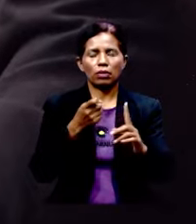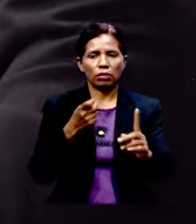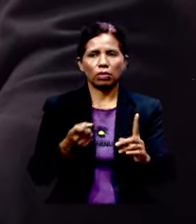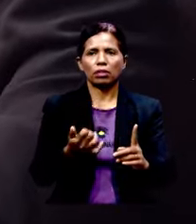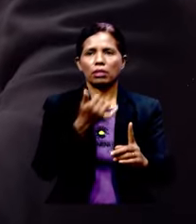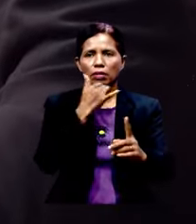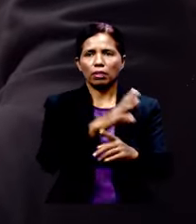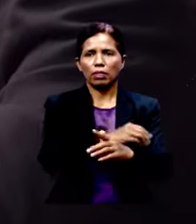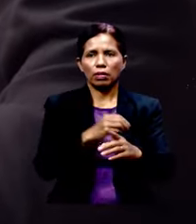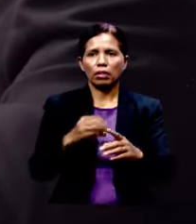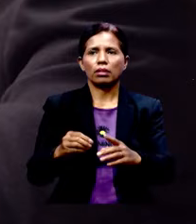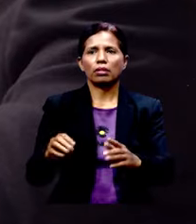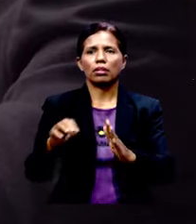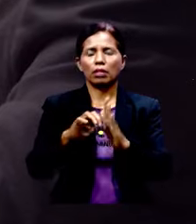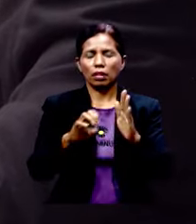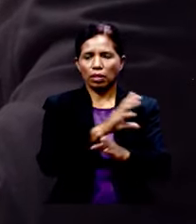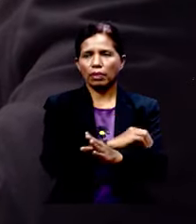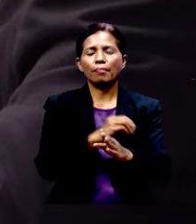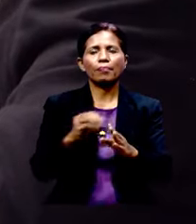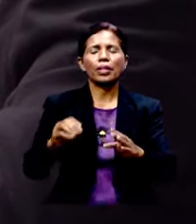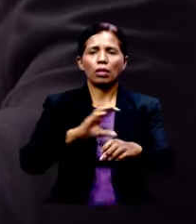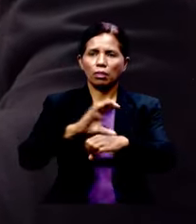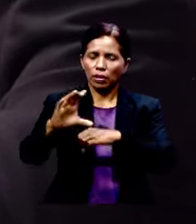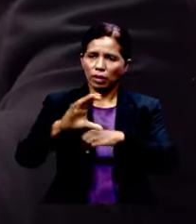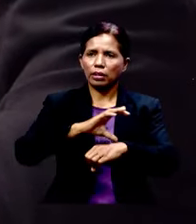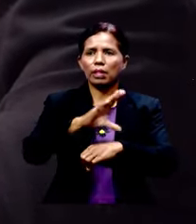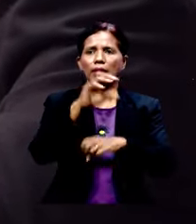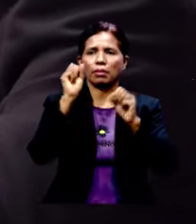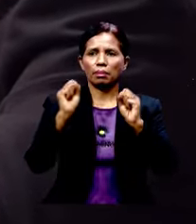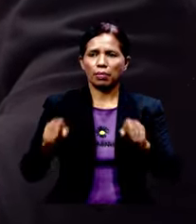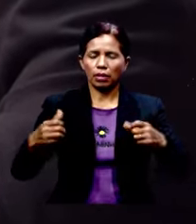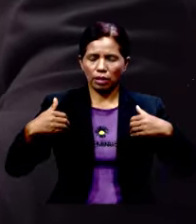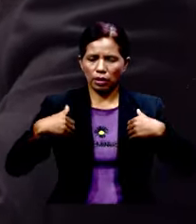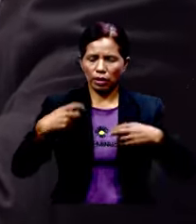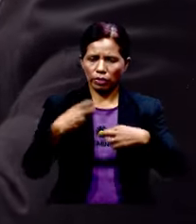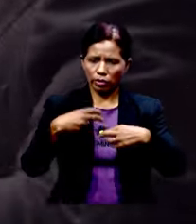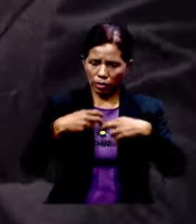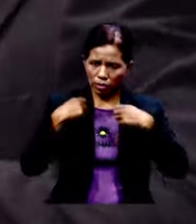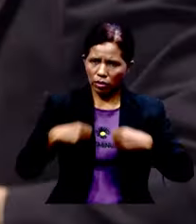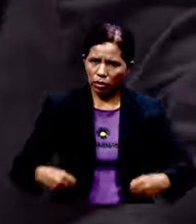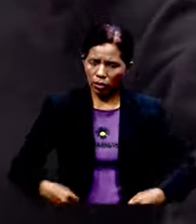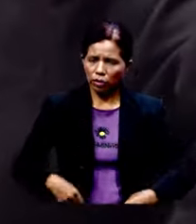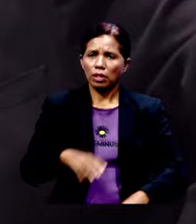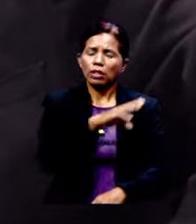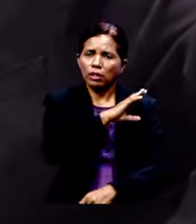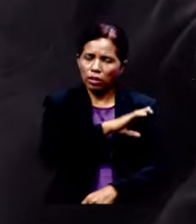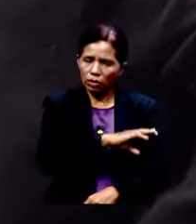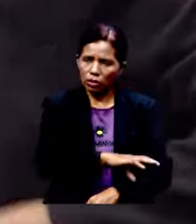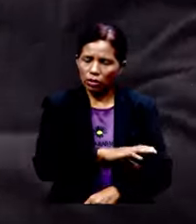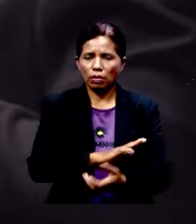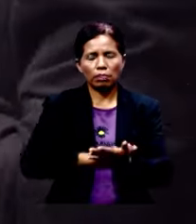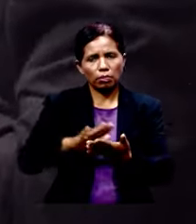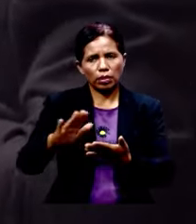e licenciamento estabelecimento comercial, nebe bele ramoso risco ba saúde, segurança, mosca